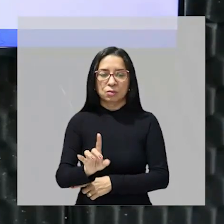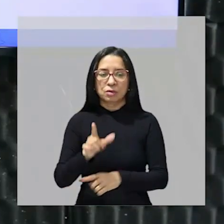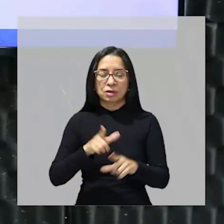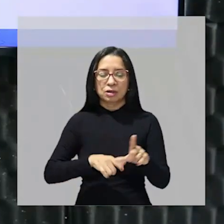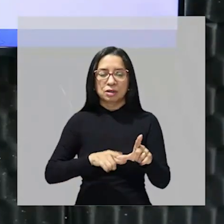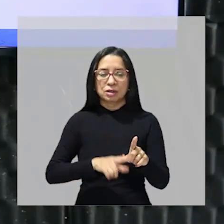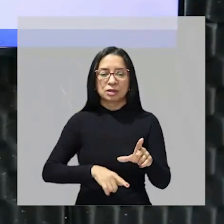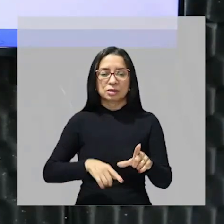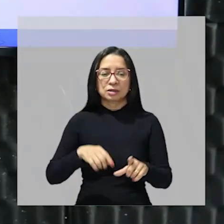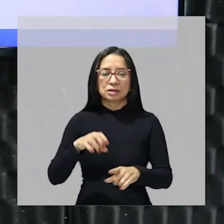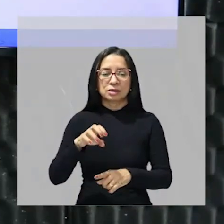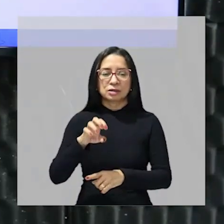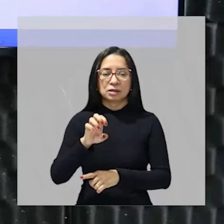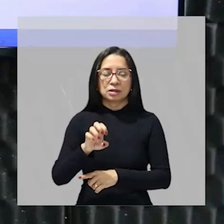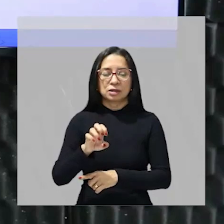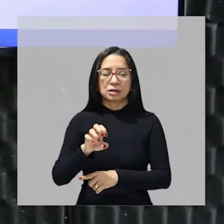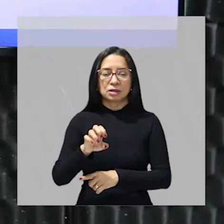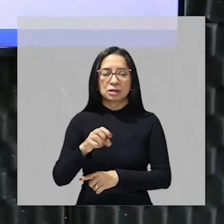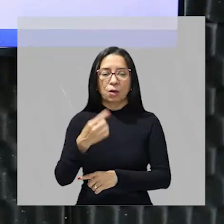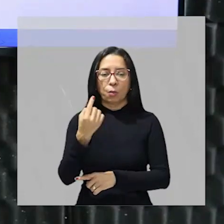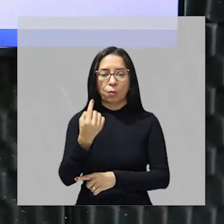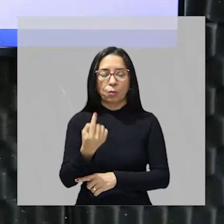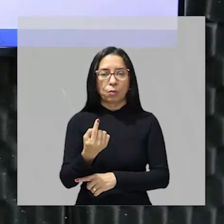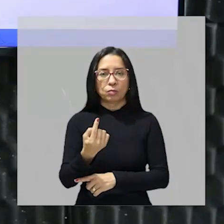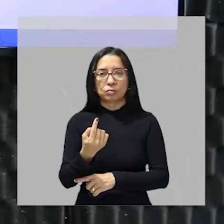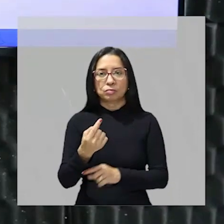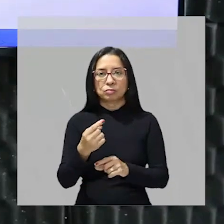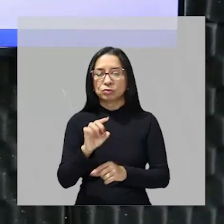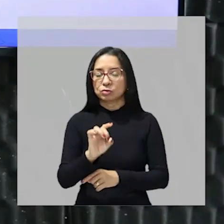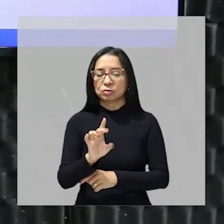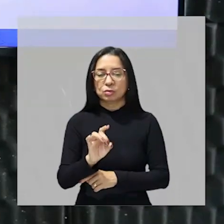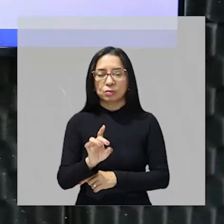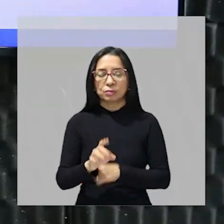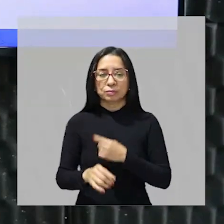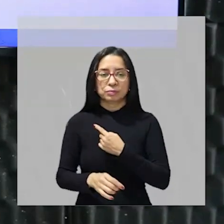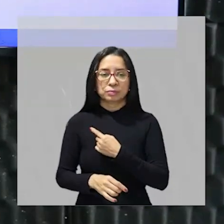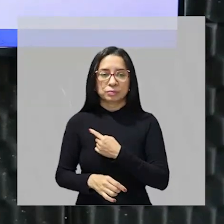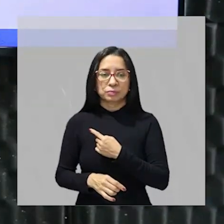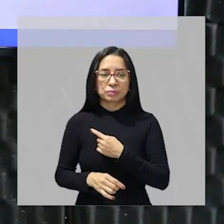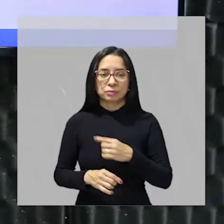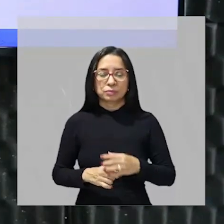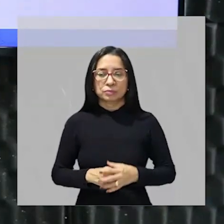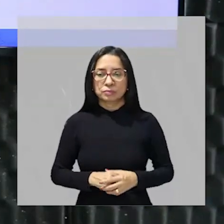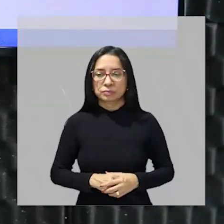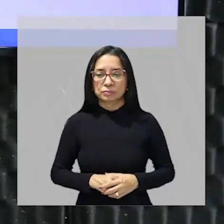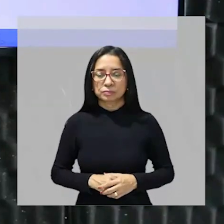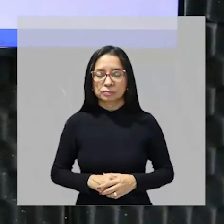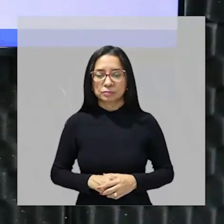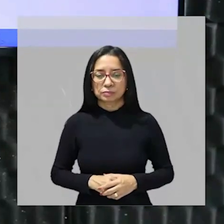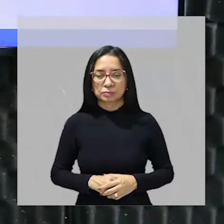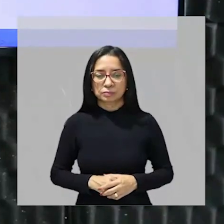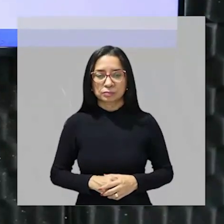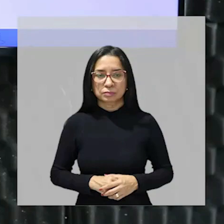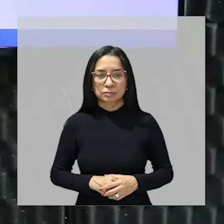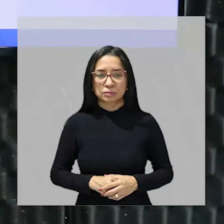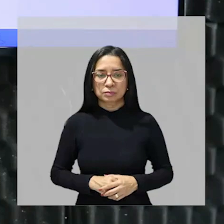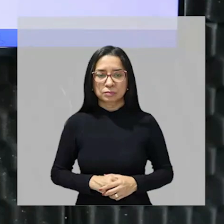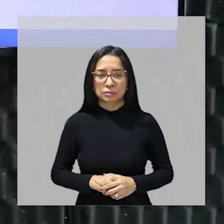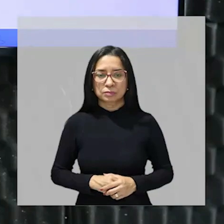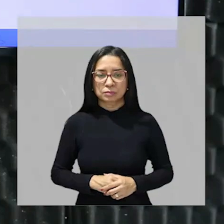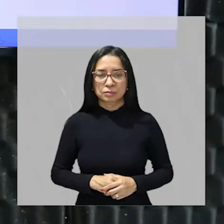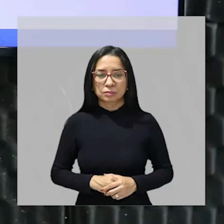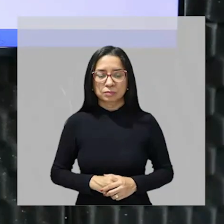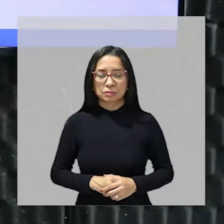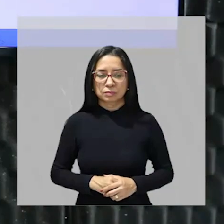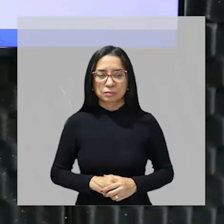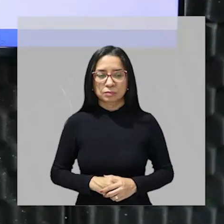E, somente a primeira, né? Que é a representação daquilo que passa na nossa mente, que pode decorrer de manifestações do que nós